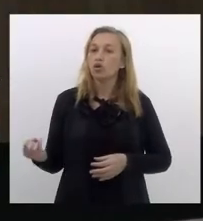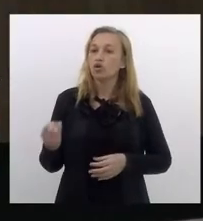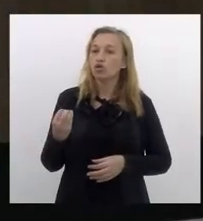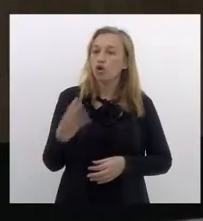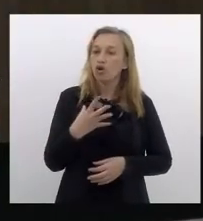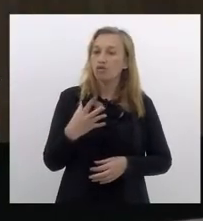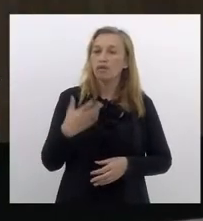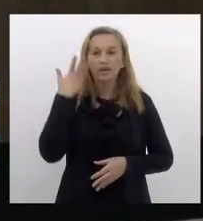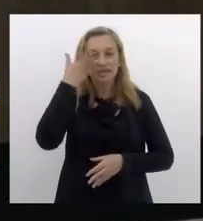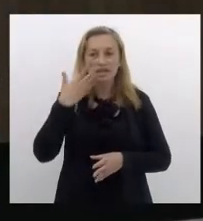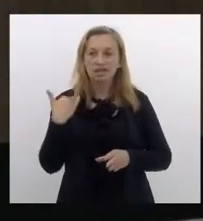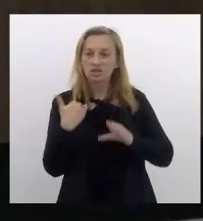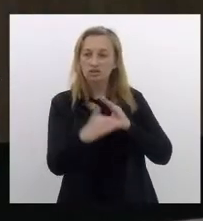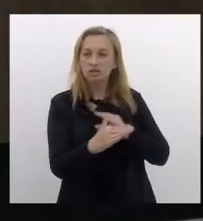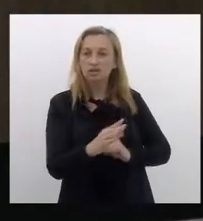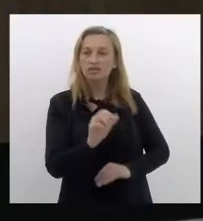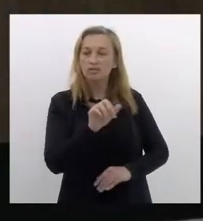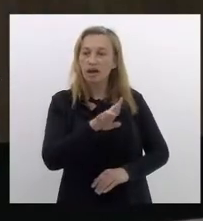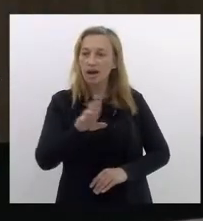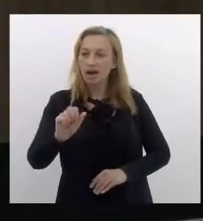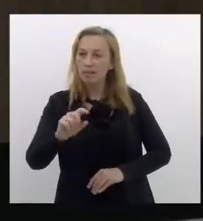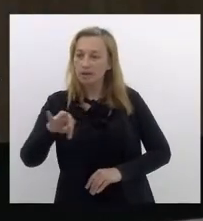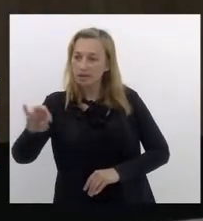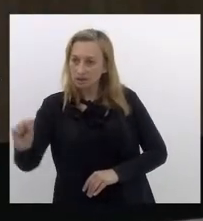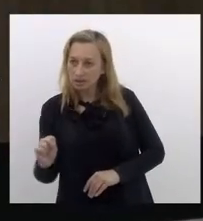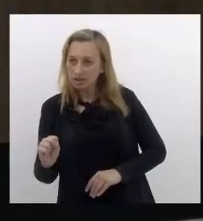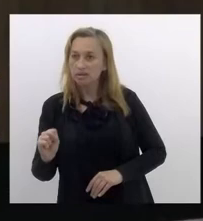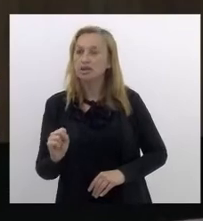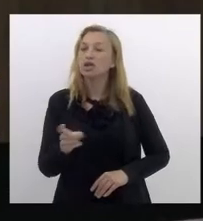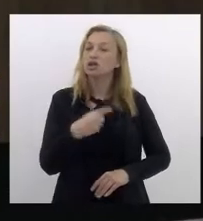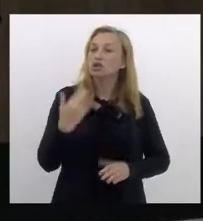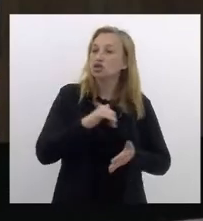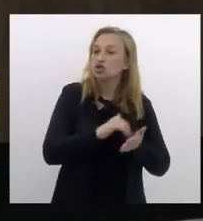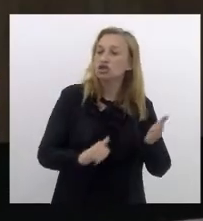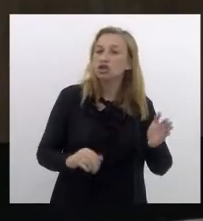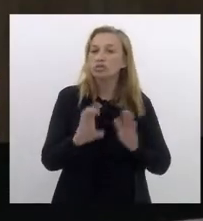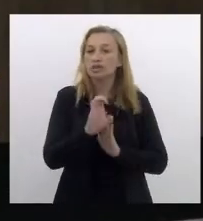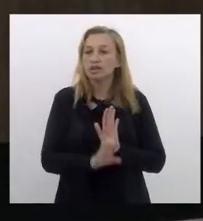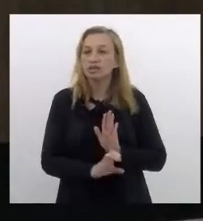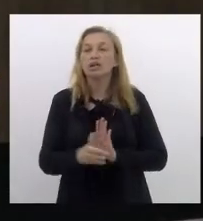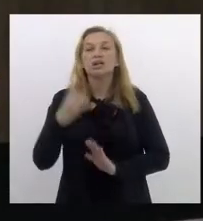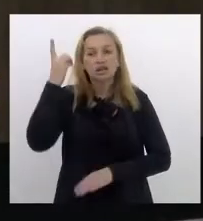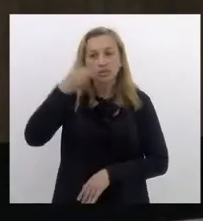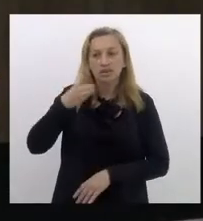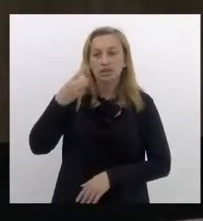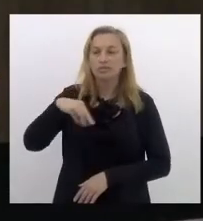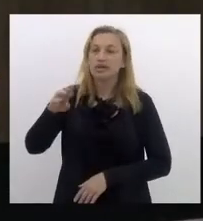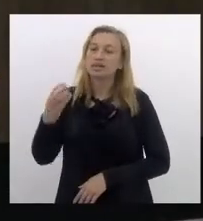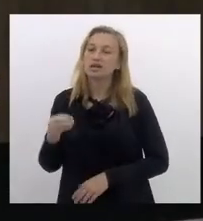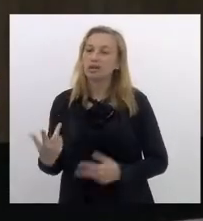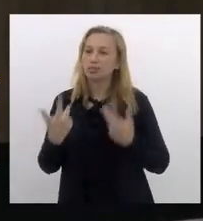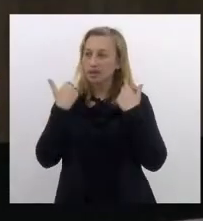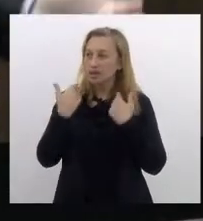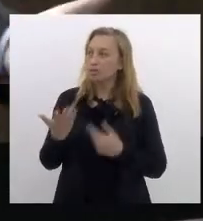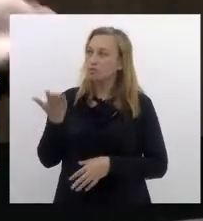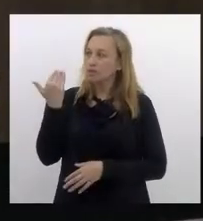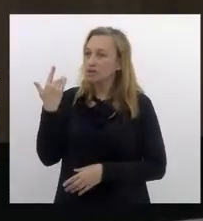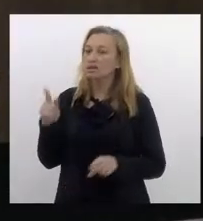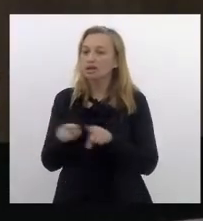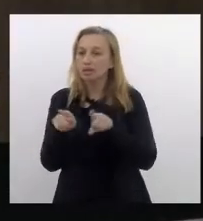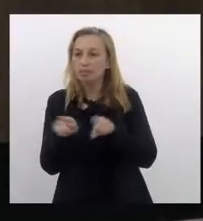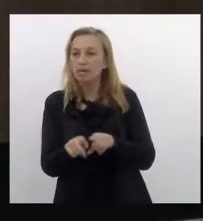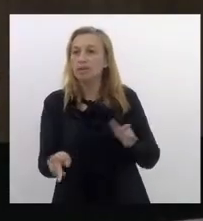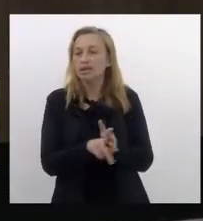mensagem tratando de Barra Mansa, e nós retiramos então as emendas. O deputado Marcelo Cabeleireiro, também à época, que é inclusive de Barra